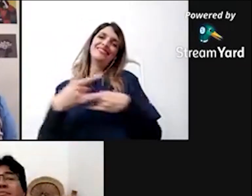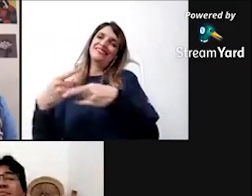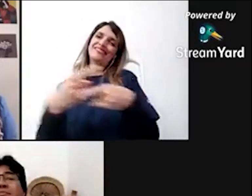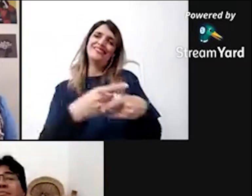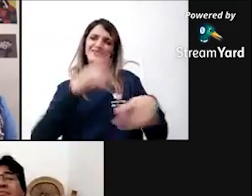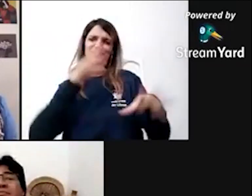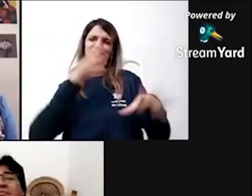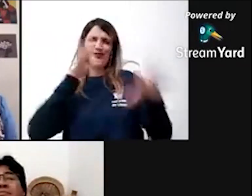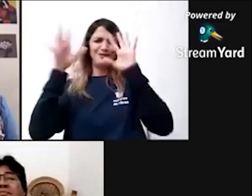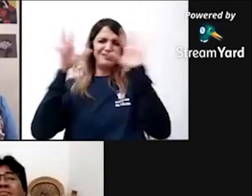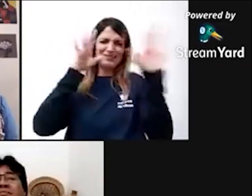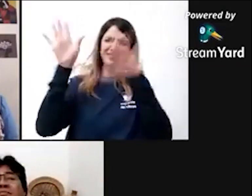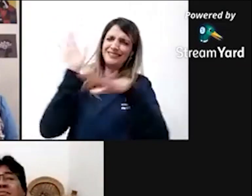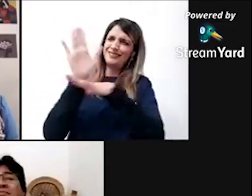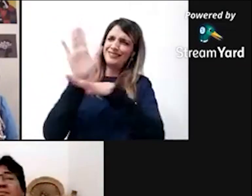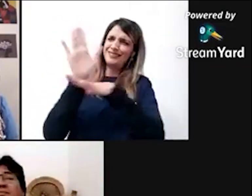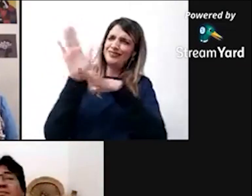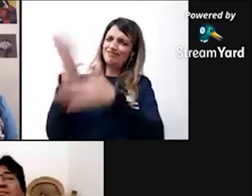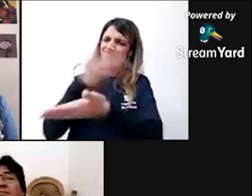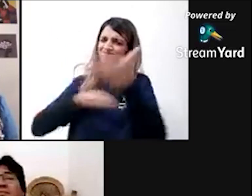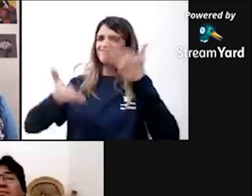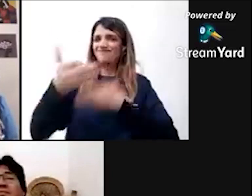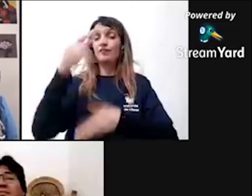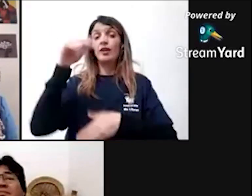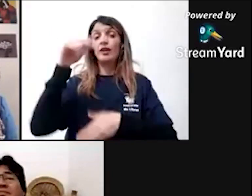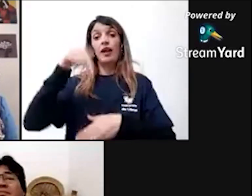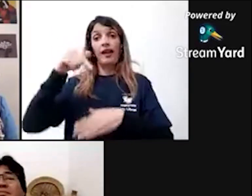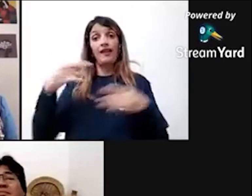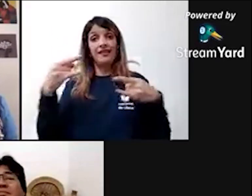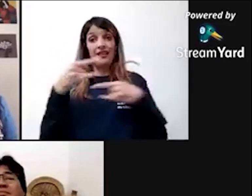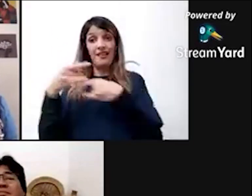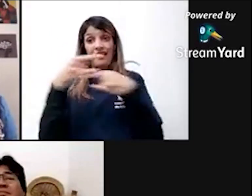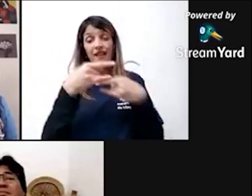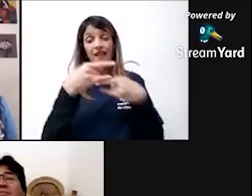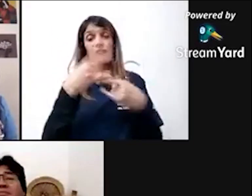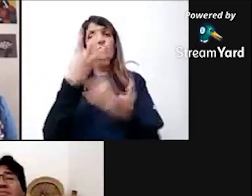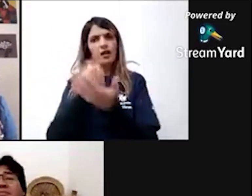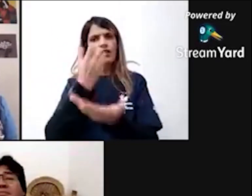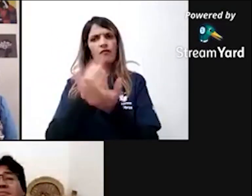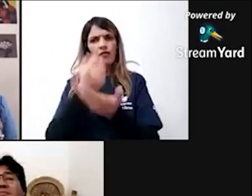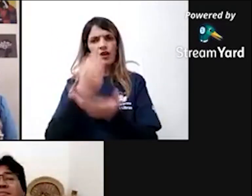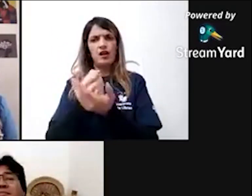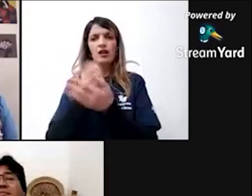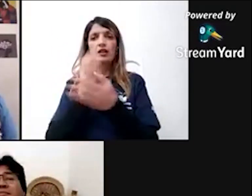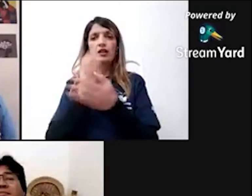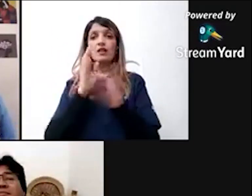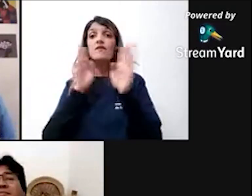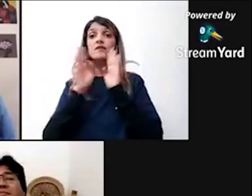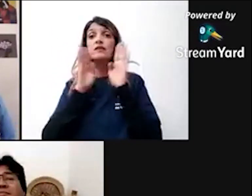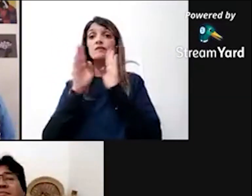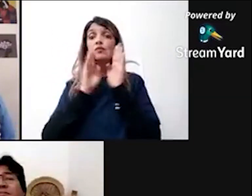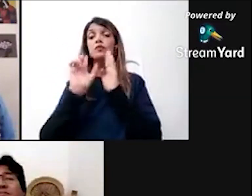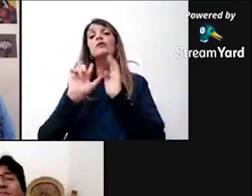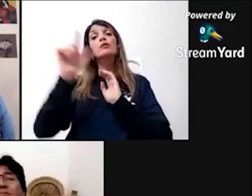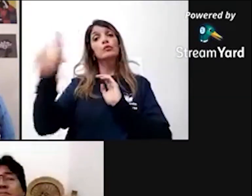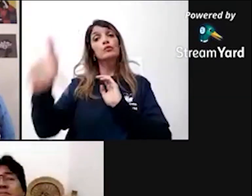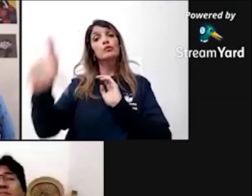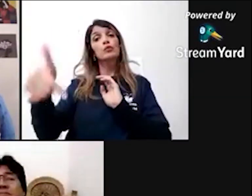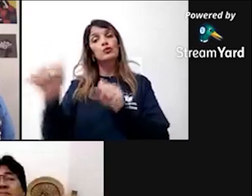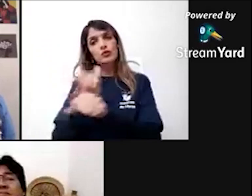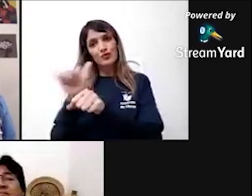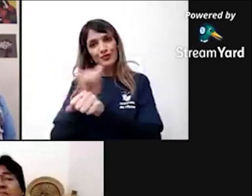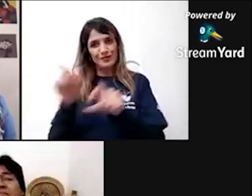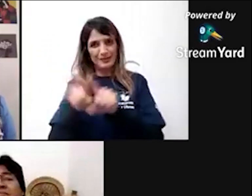refletindo, contribuindo. Esta live fica gravada no canal do Facebook, posteriormente no YouTube